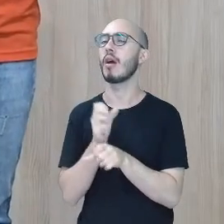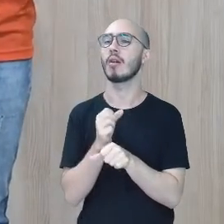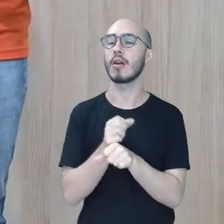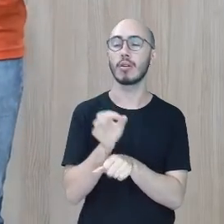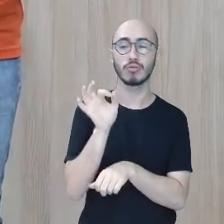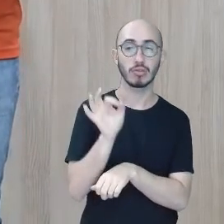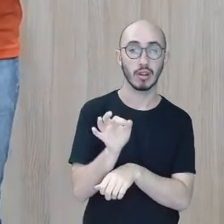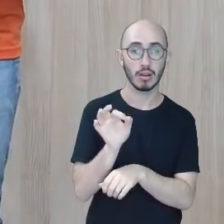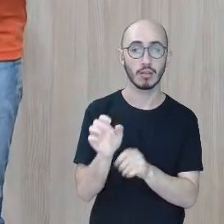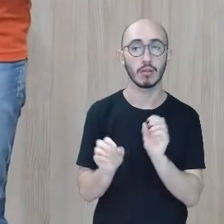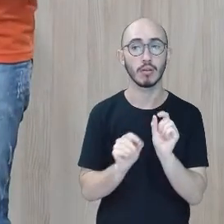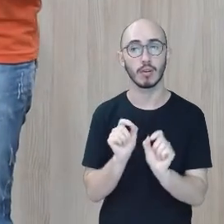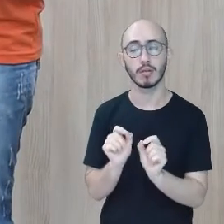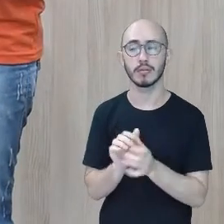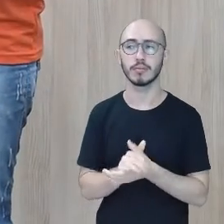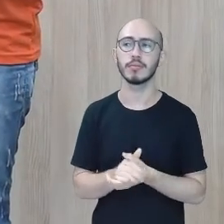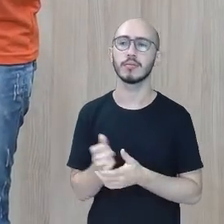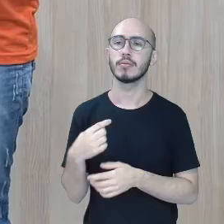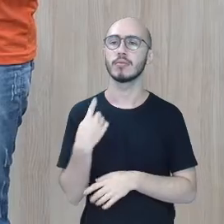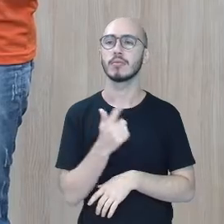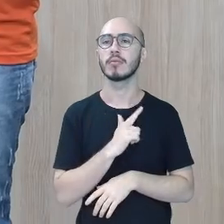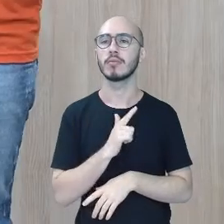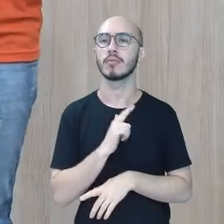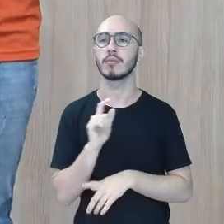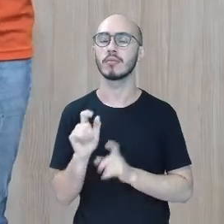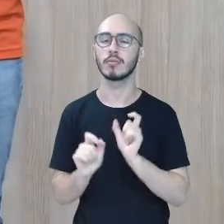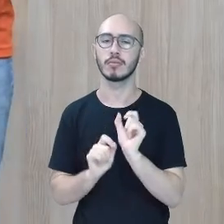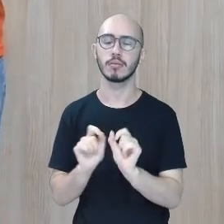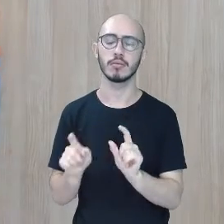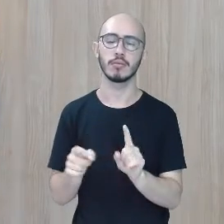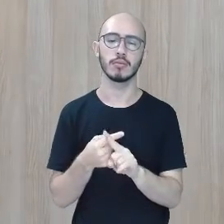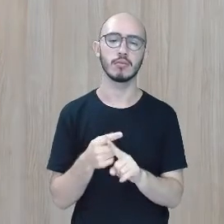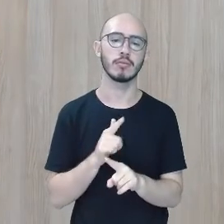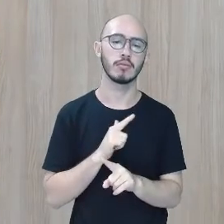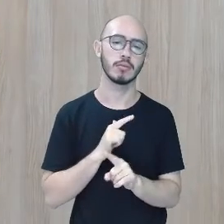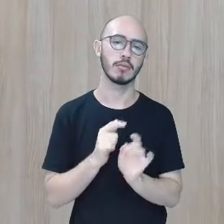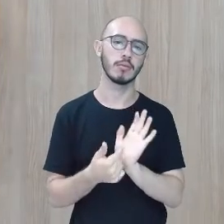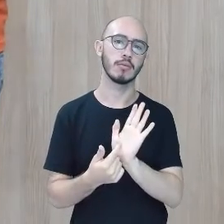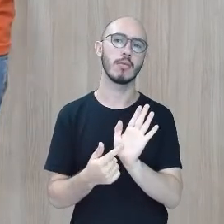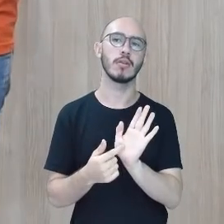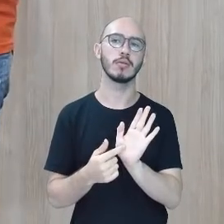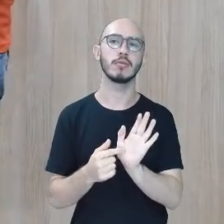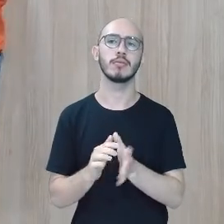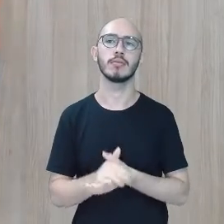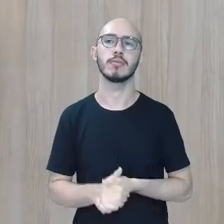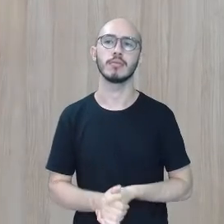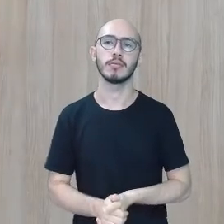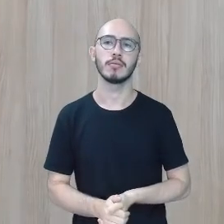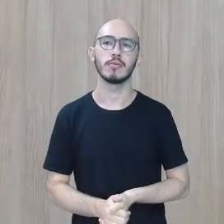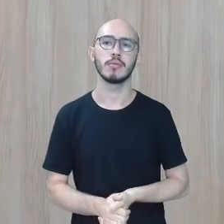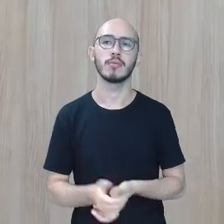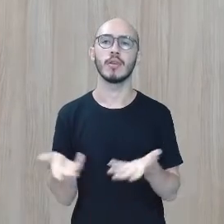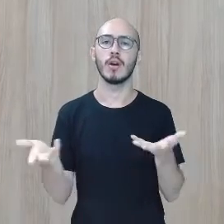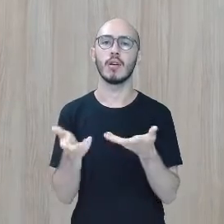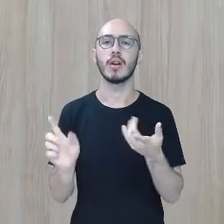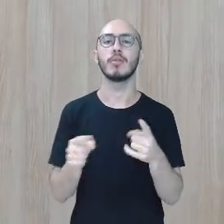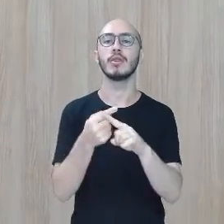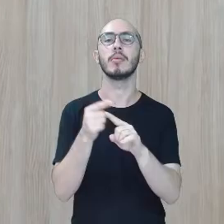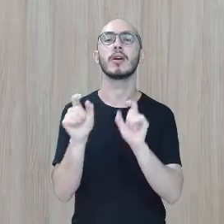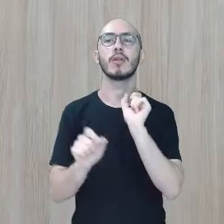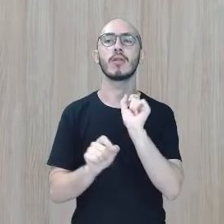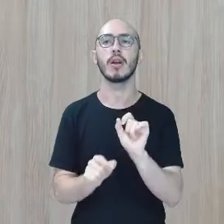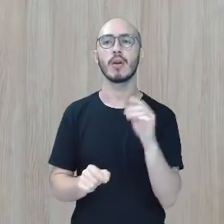está correta, tá bom? A gente faz aí aquela multiplicação que está indicada pelas setinhas, certo? Então, eu vou multiplicar aqui, ó,